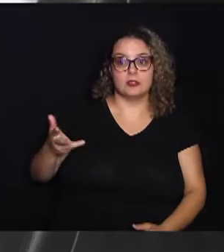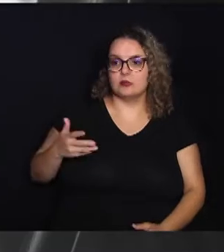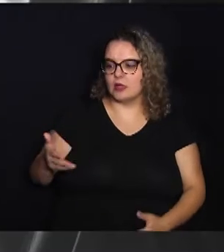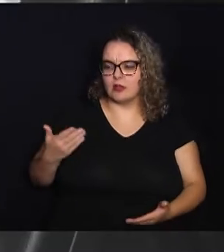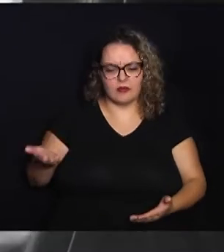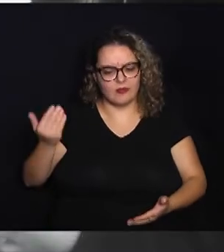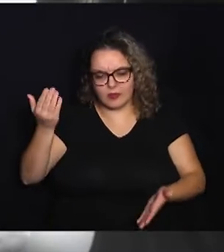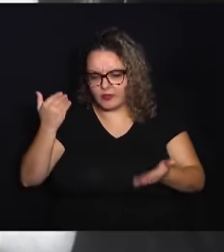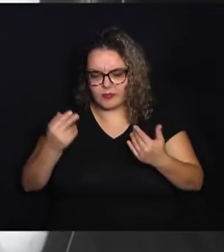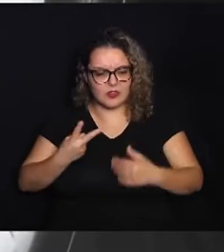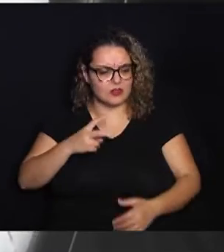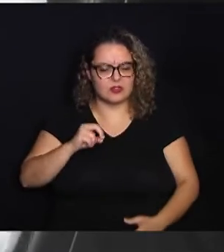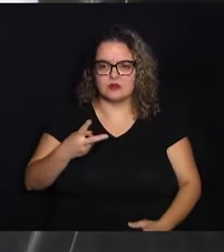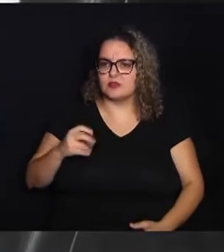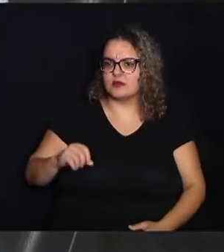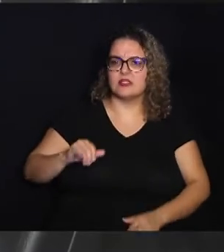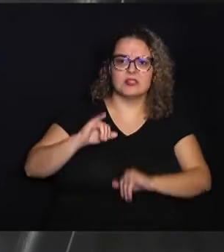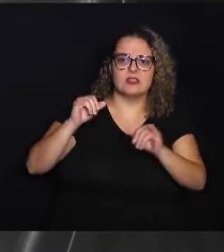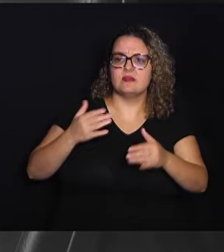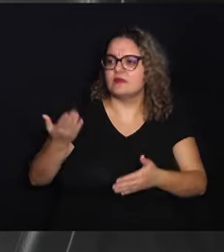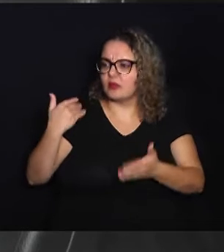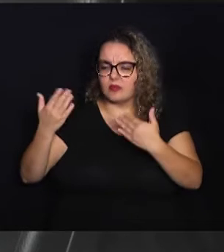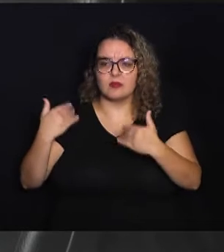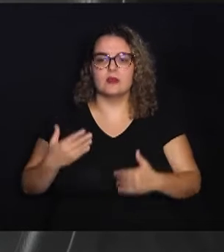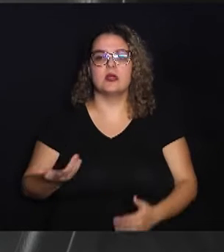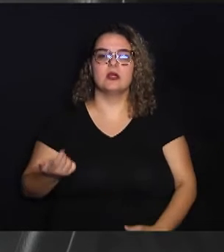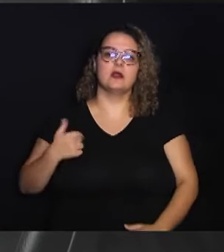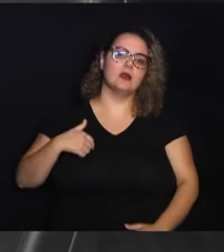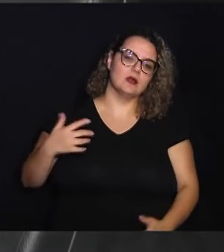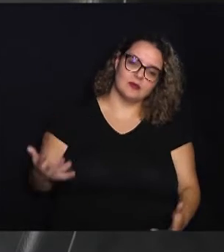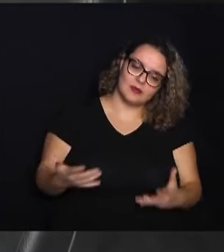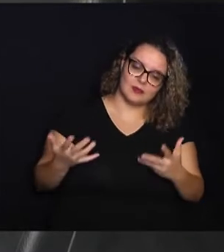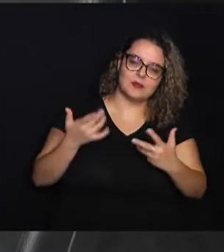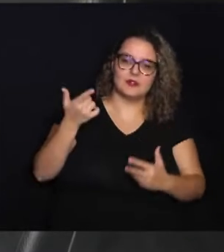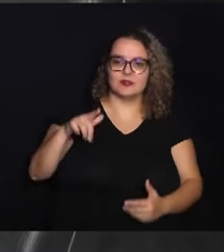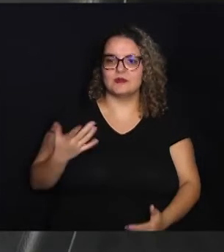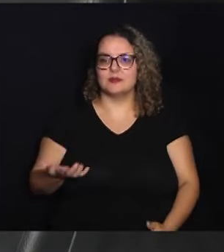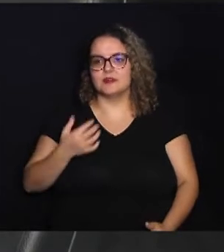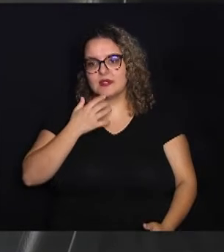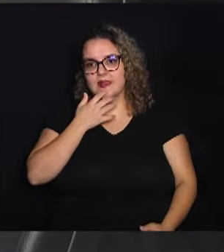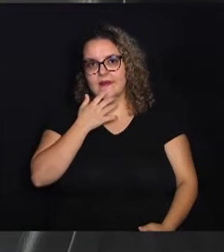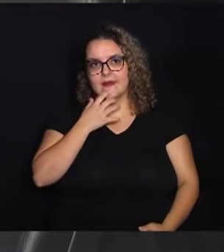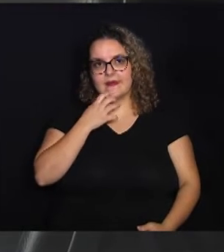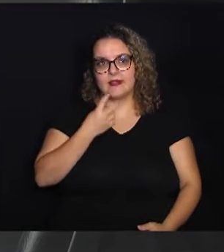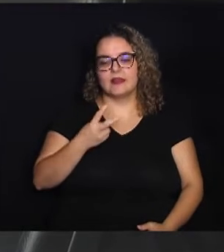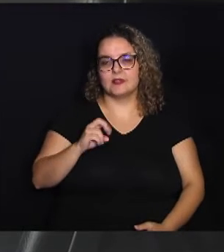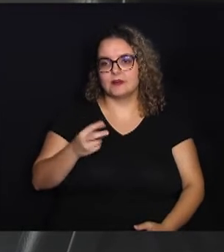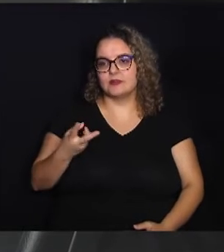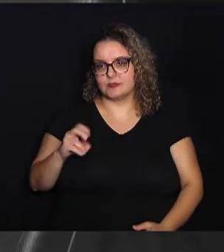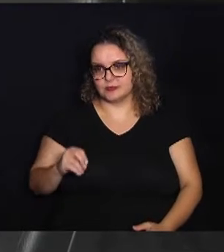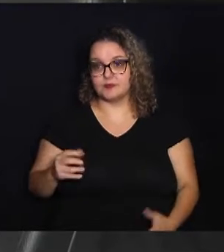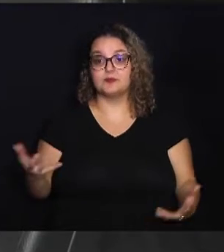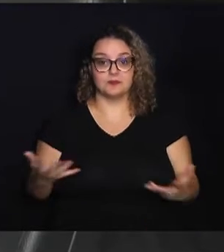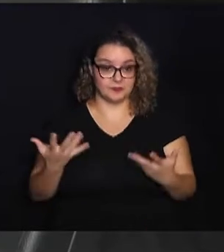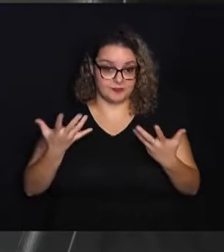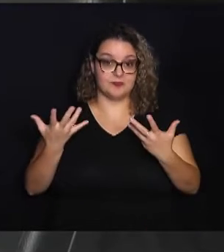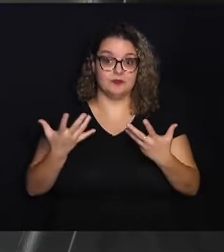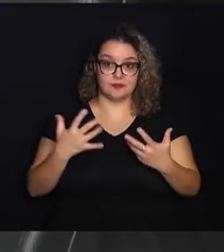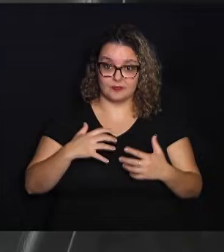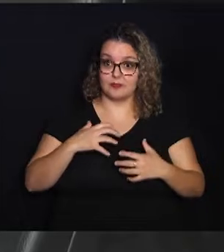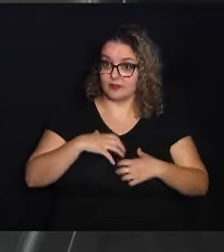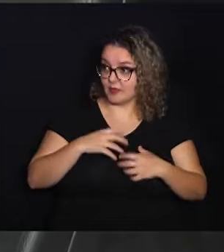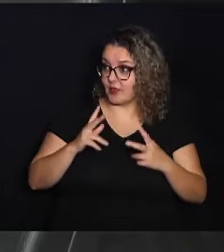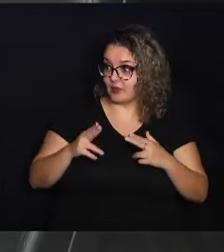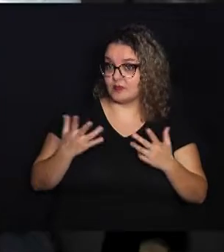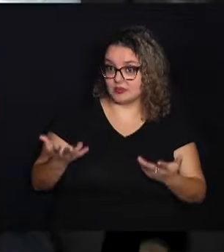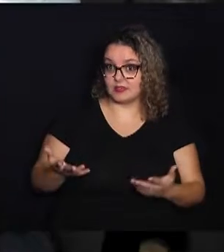vamos lá, 2020 tem campanha, vamos não sei o quê. E aí fui animando de novo, e aí em 2020, a campanha animada, do jeito que a gente estava,